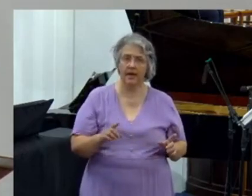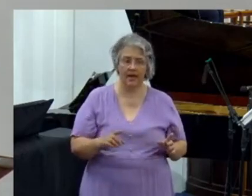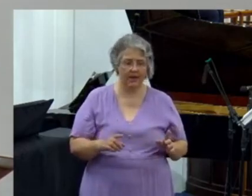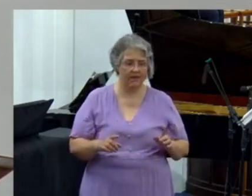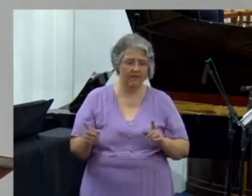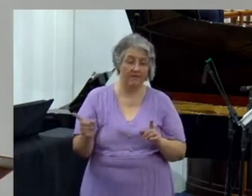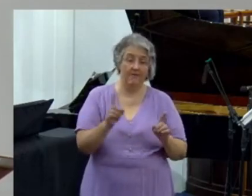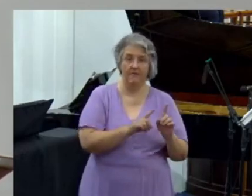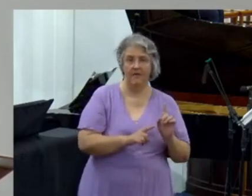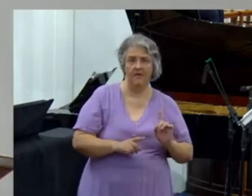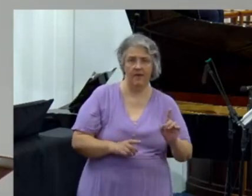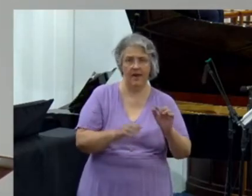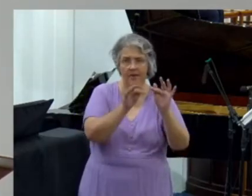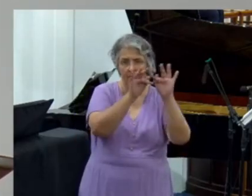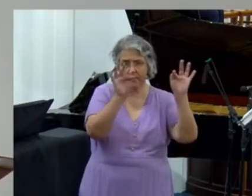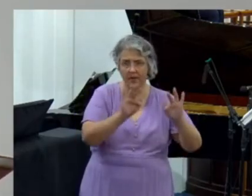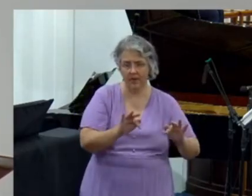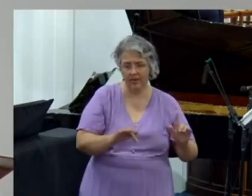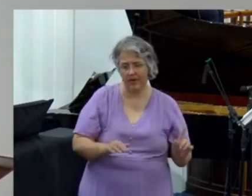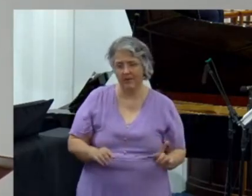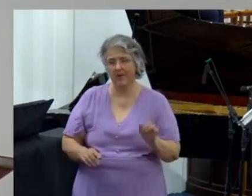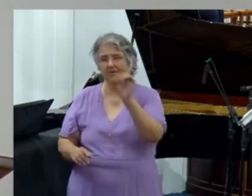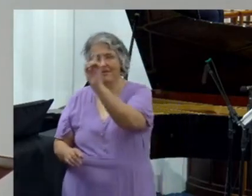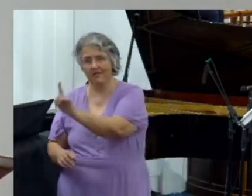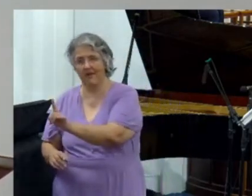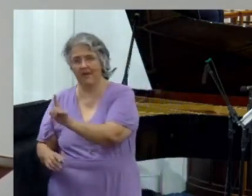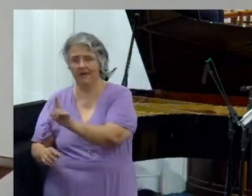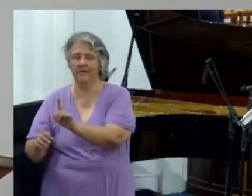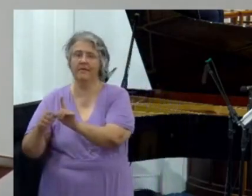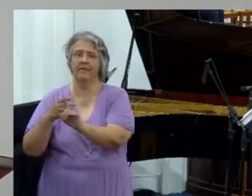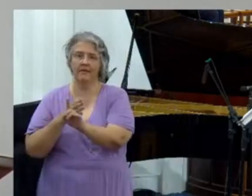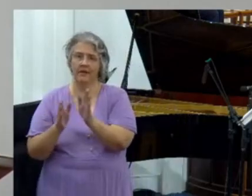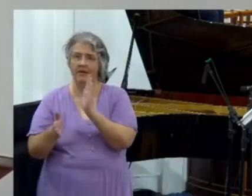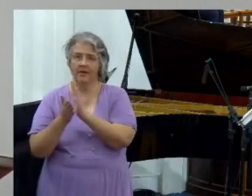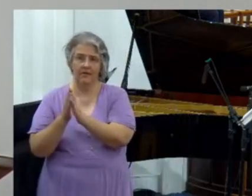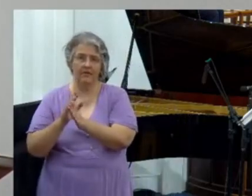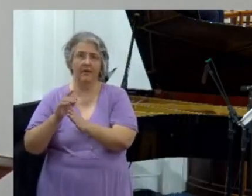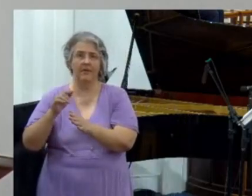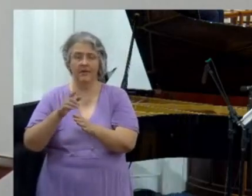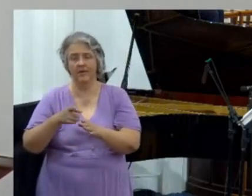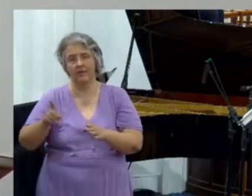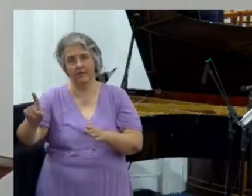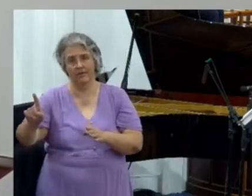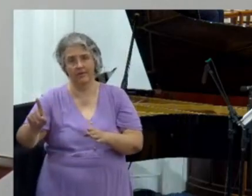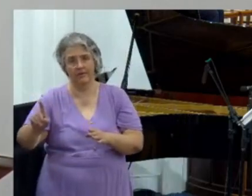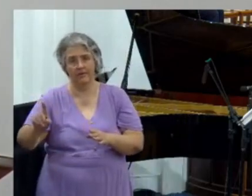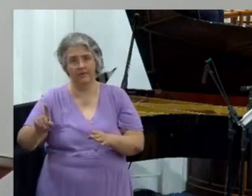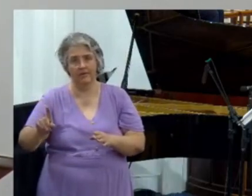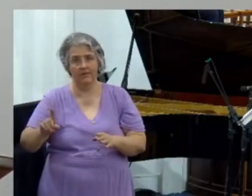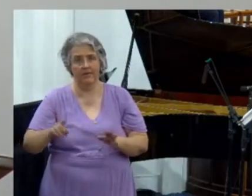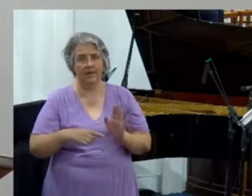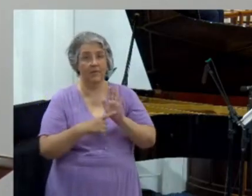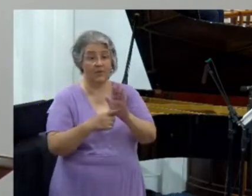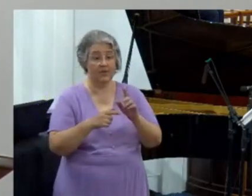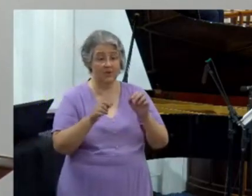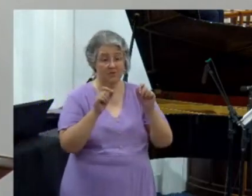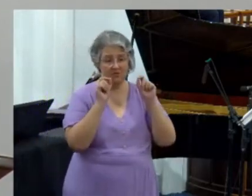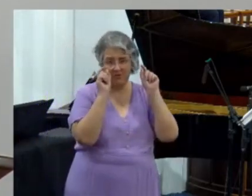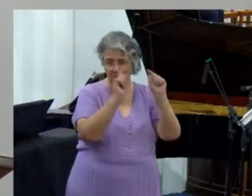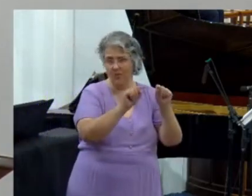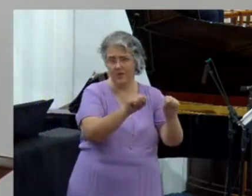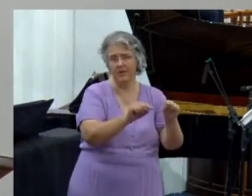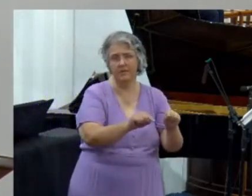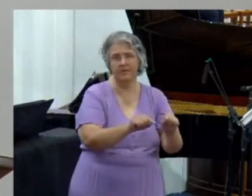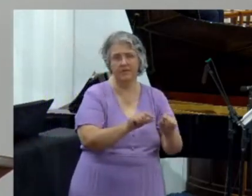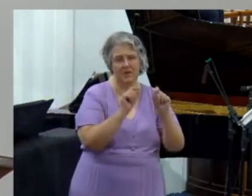do templo. E sempre que ele faz um movimento de sair do templo, ele está indicando uma condenação. Veja o